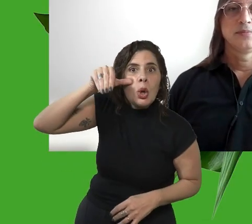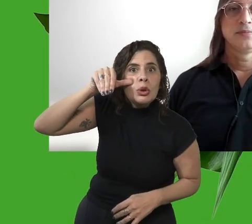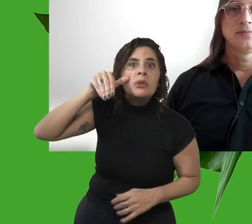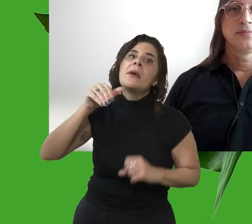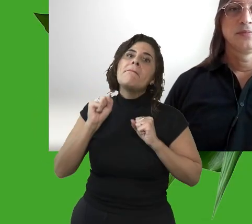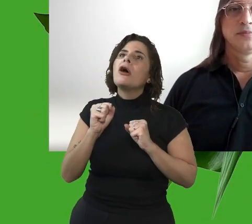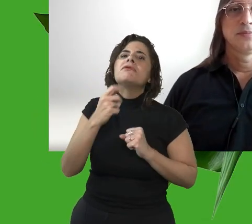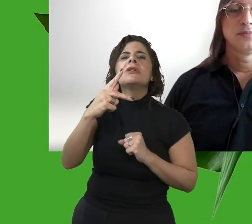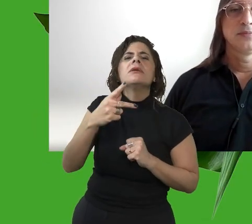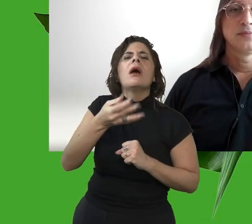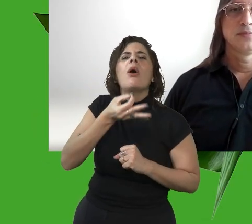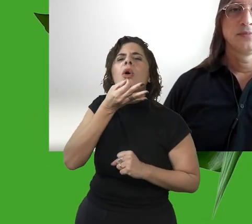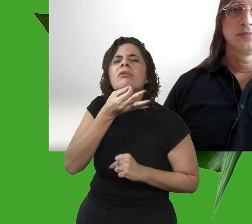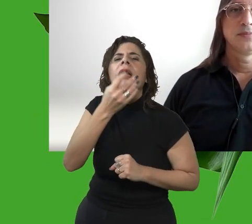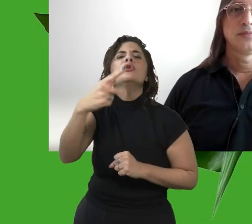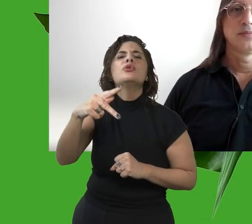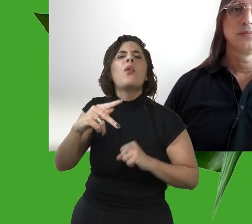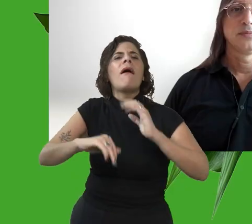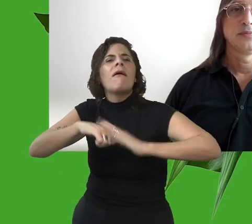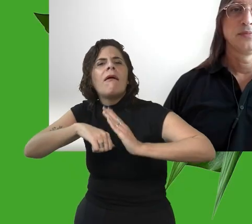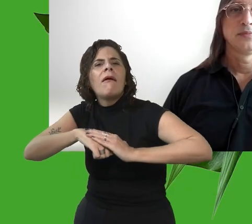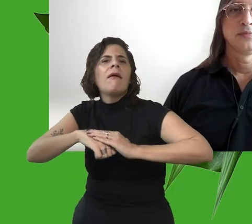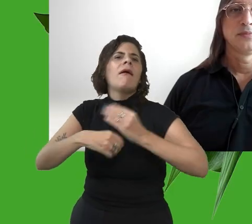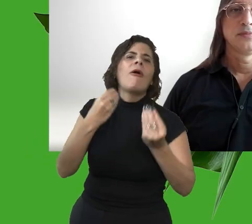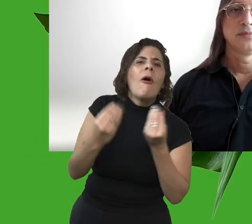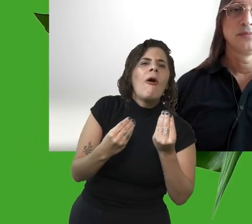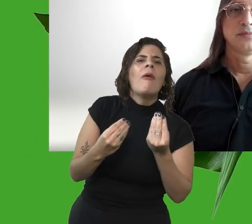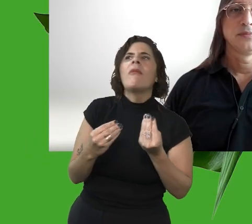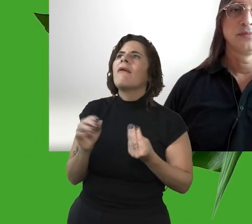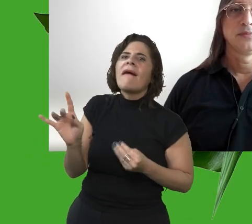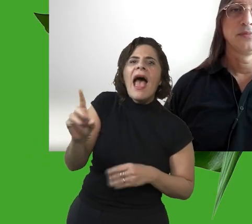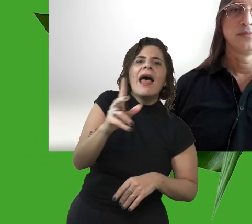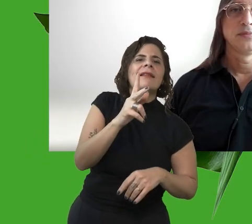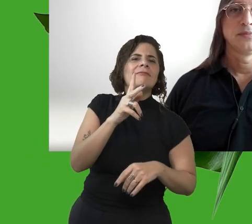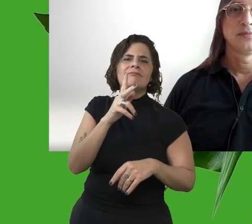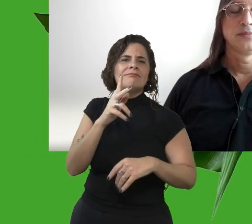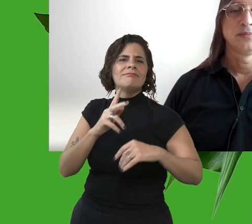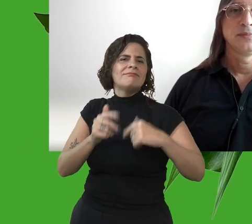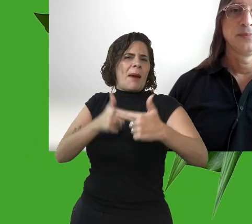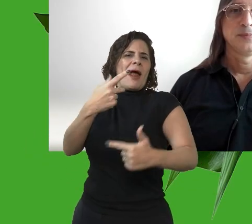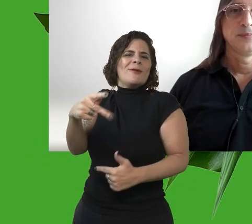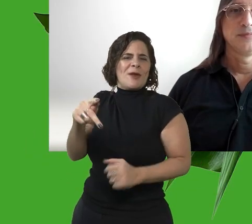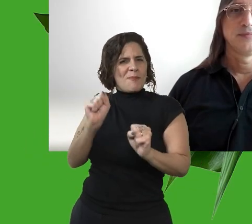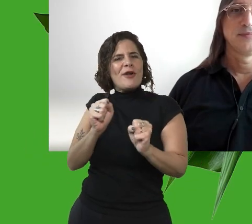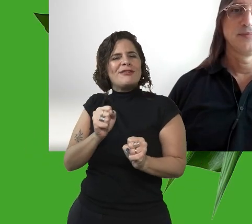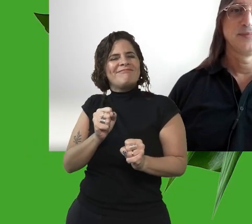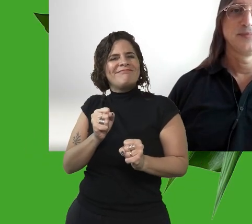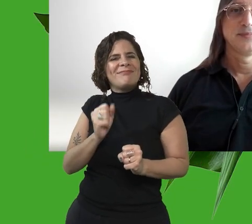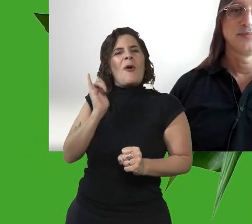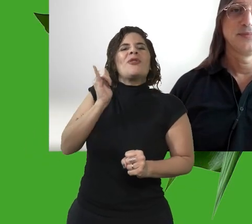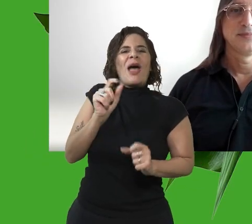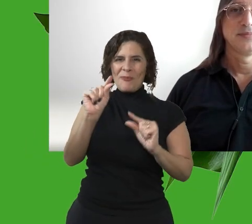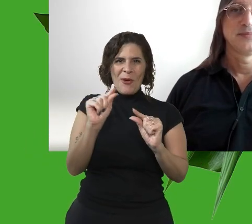já fez, onde o pessoal pode achar para assistir, o que cada uma fala. Fica à vontade para trazer toda a é,